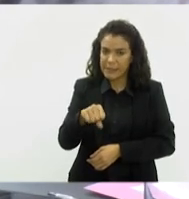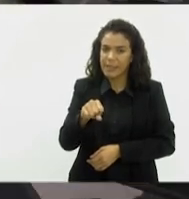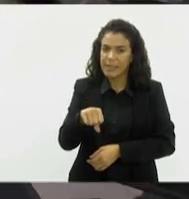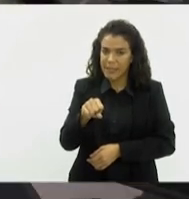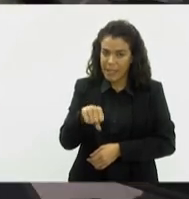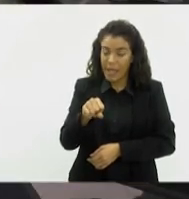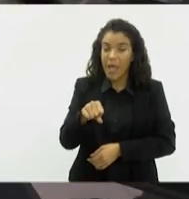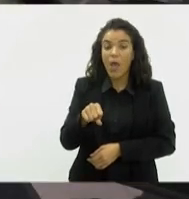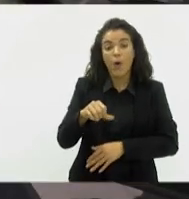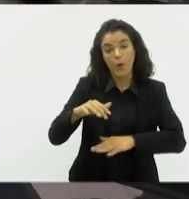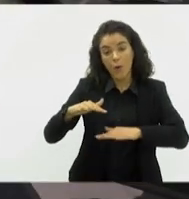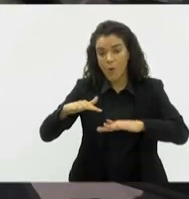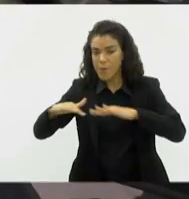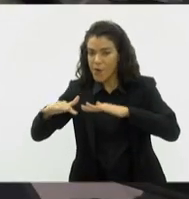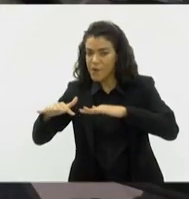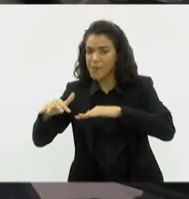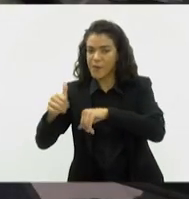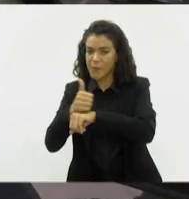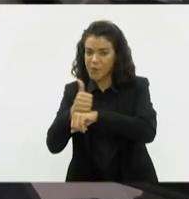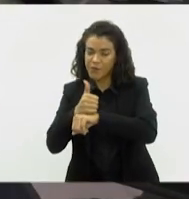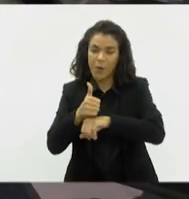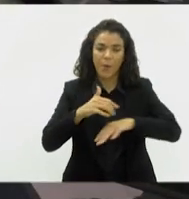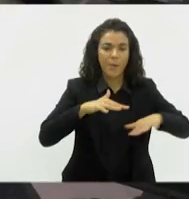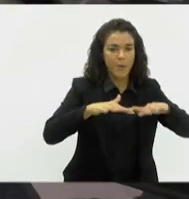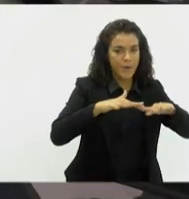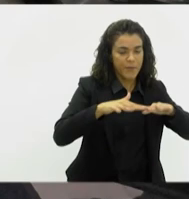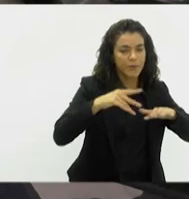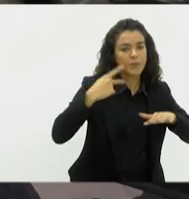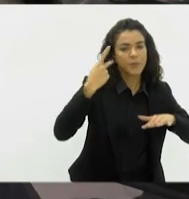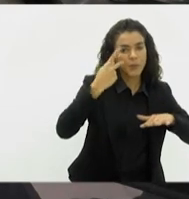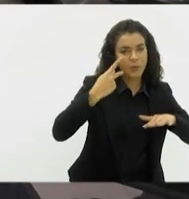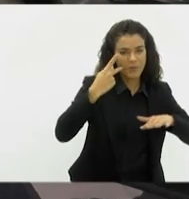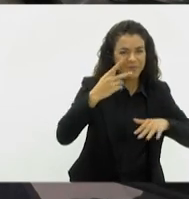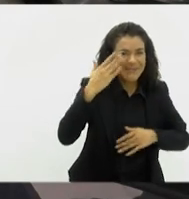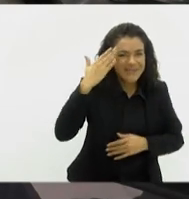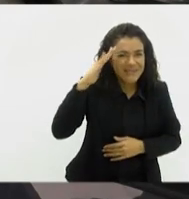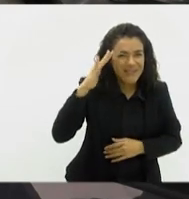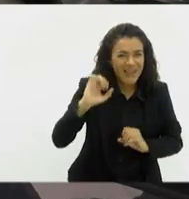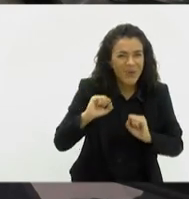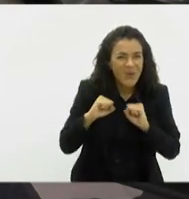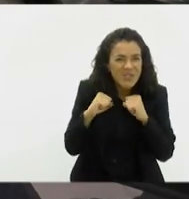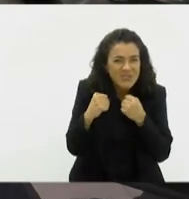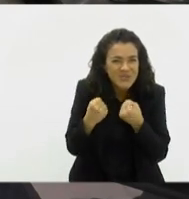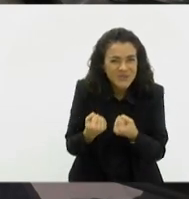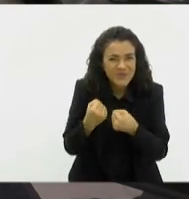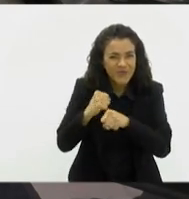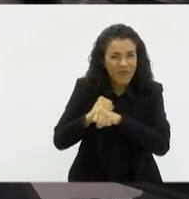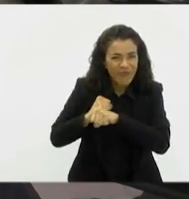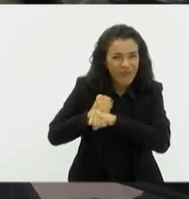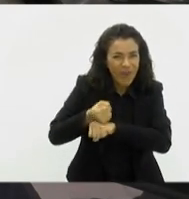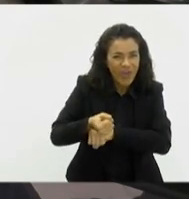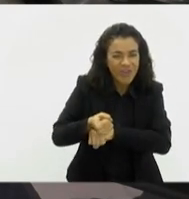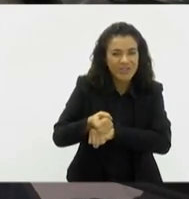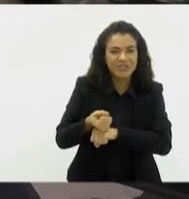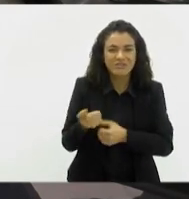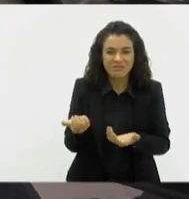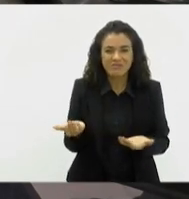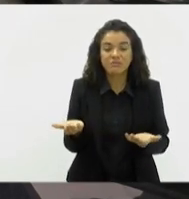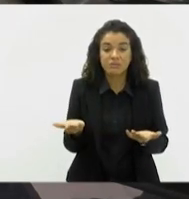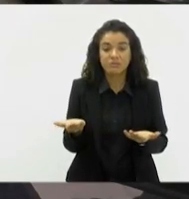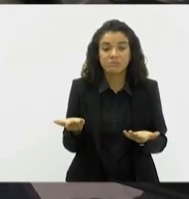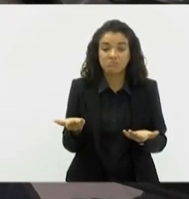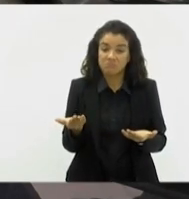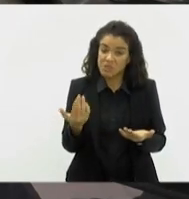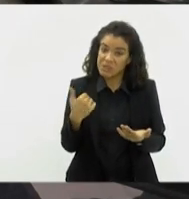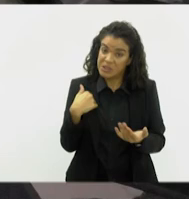movimento, tanto profissional quanto político, considere... Se eu puder... Mas a senhora compreende o esforço que deveria estar aqui? Peço desculpas, inclusive, por isso. Se eu puder